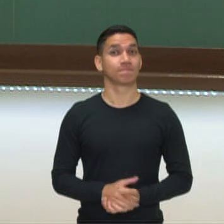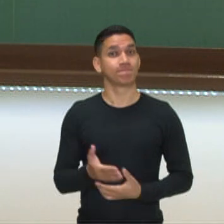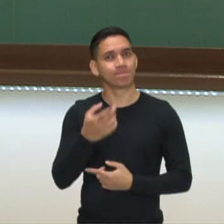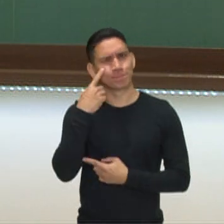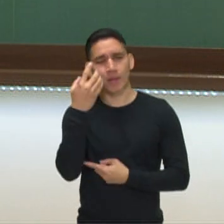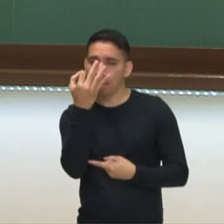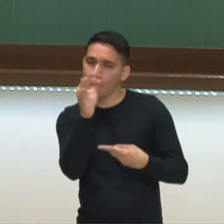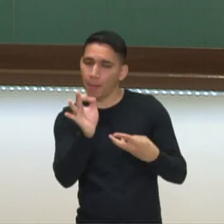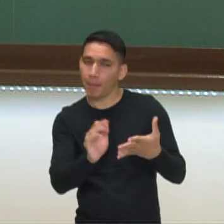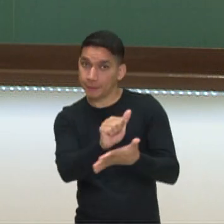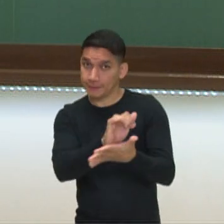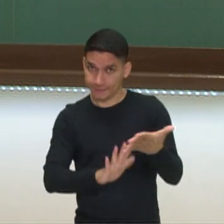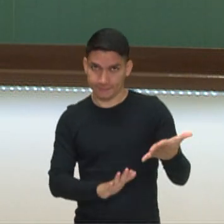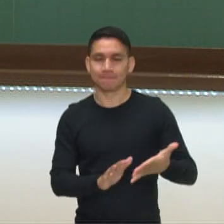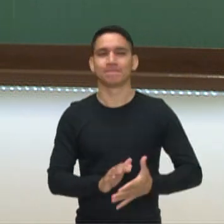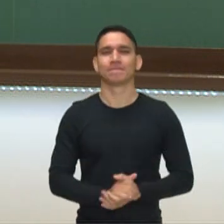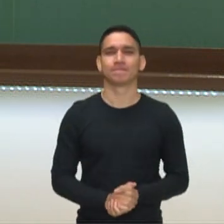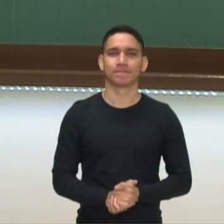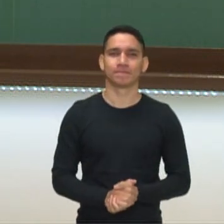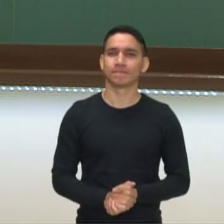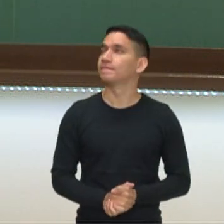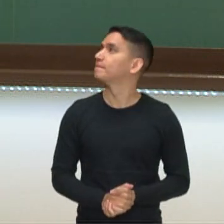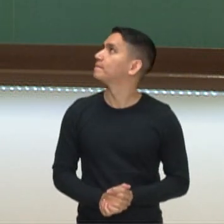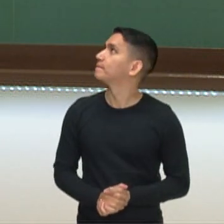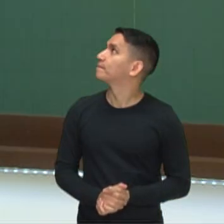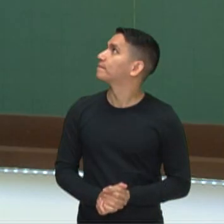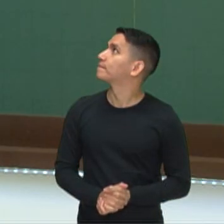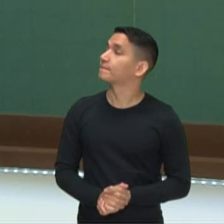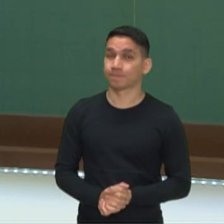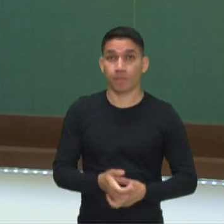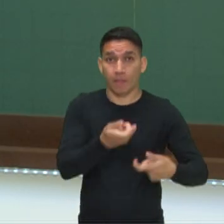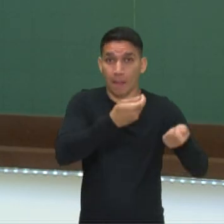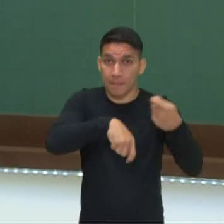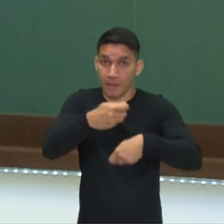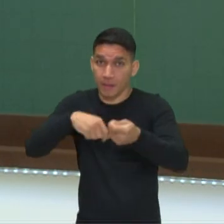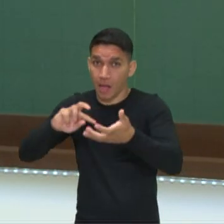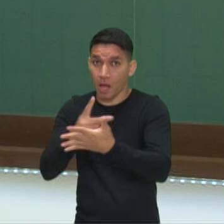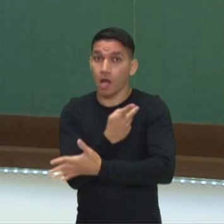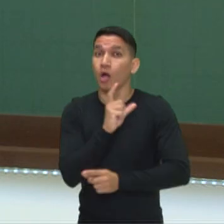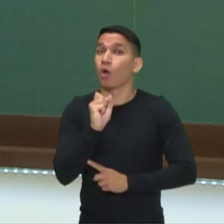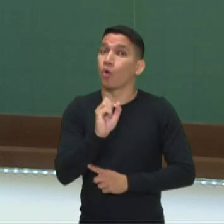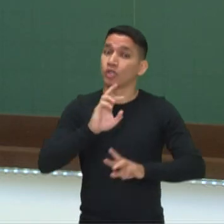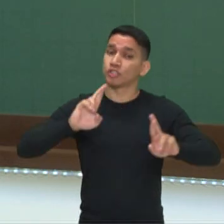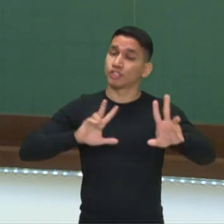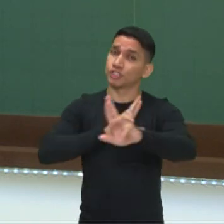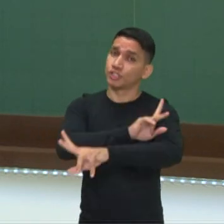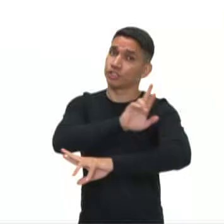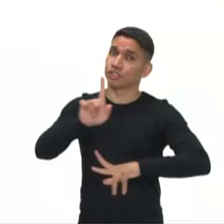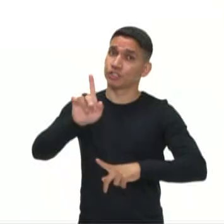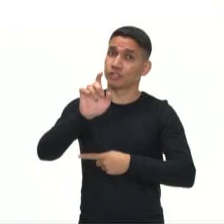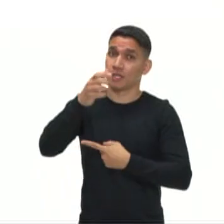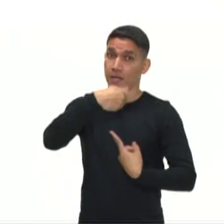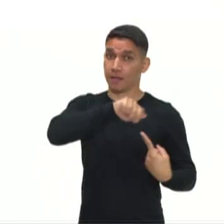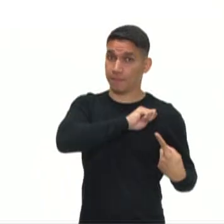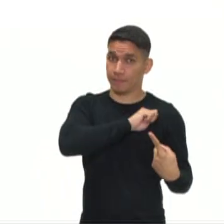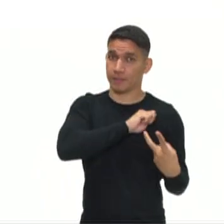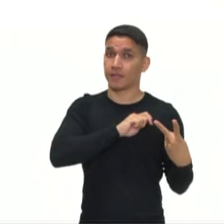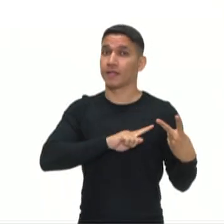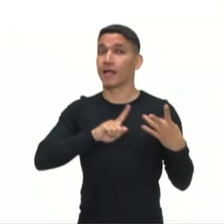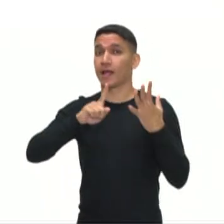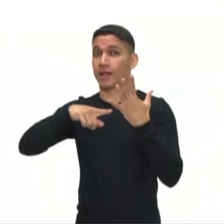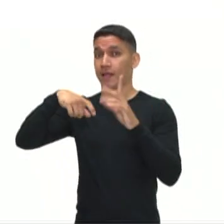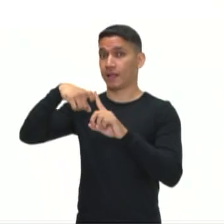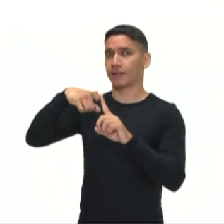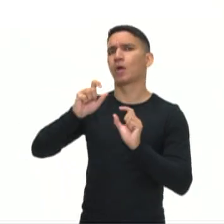Vamos fazer a correção da nossa atividade? O mercantilismo ocorreu de formas distintas na Espanha e na